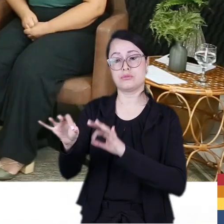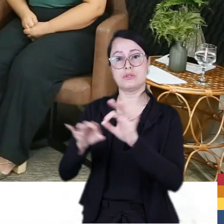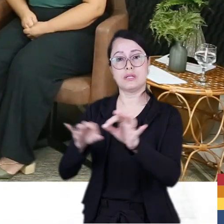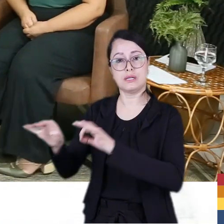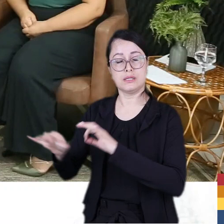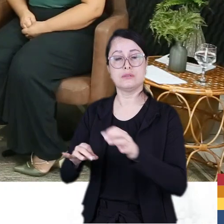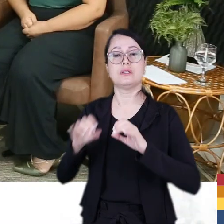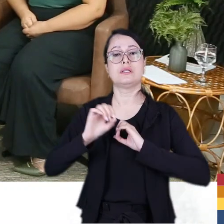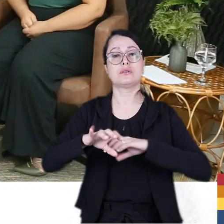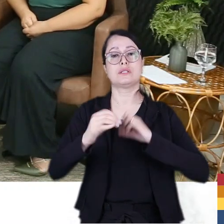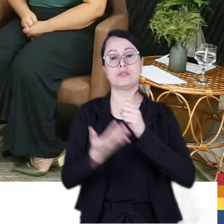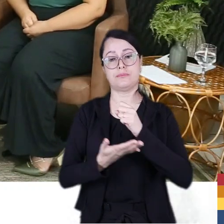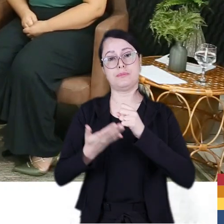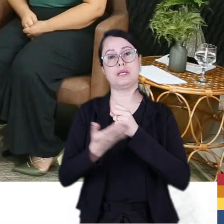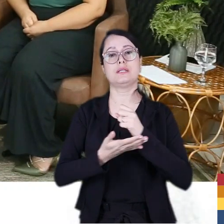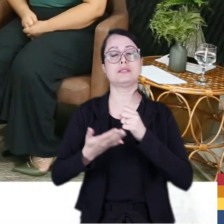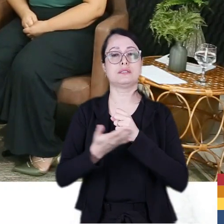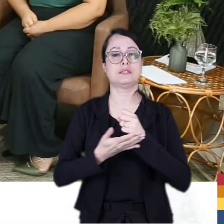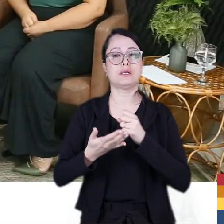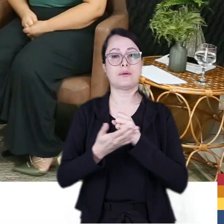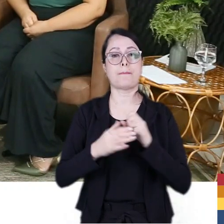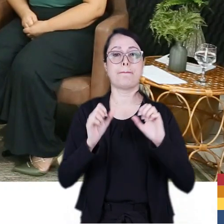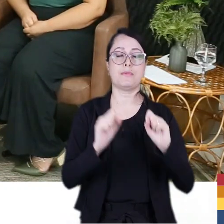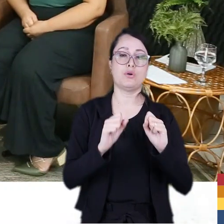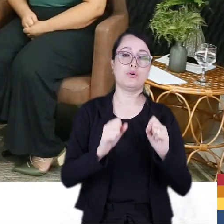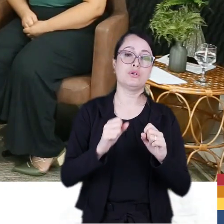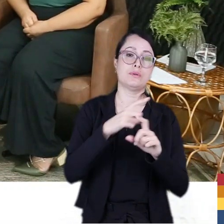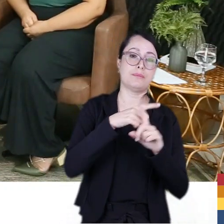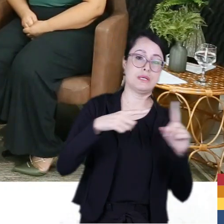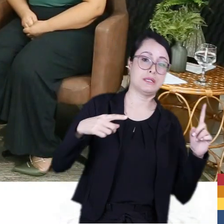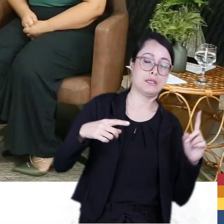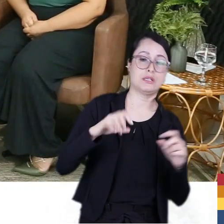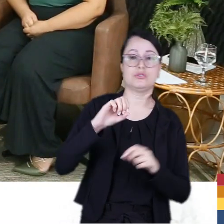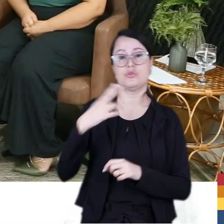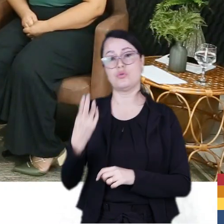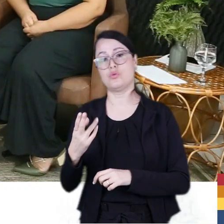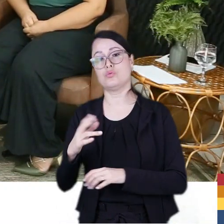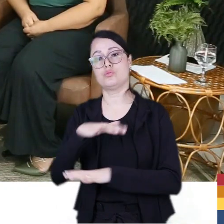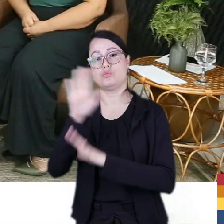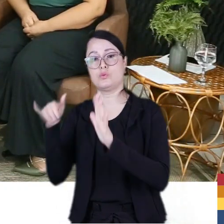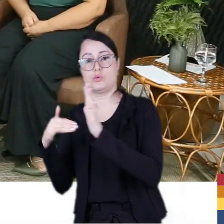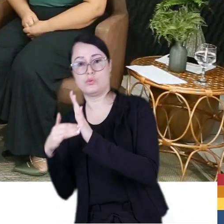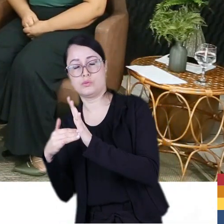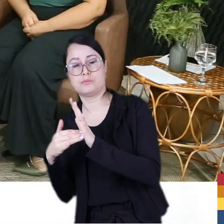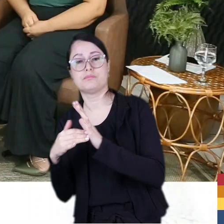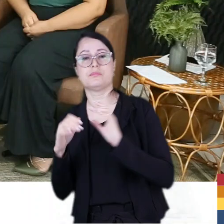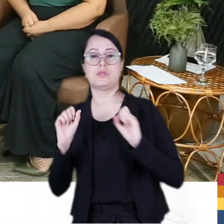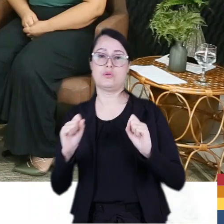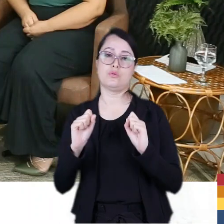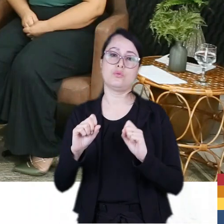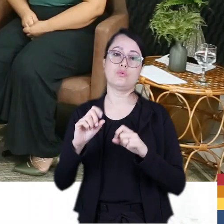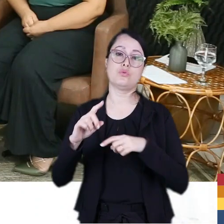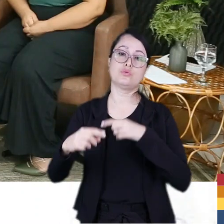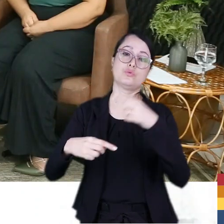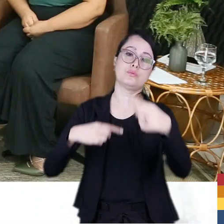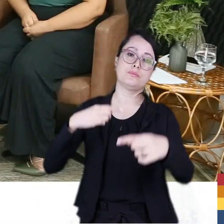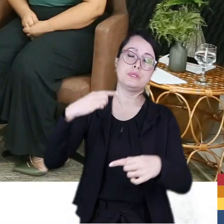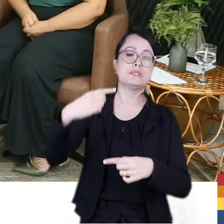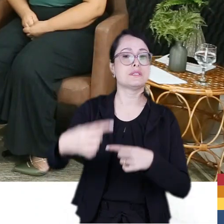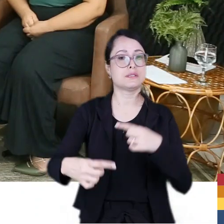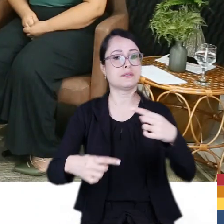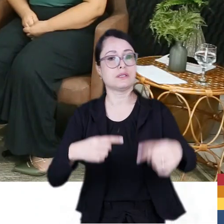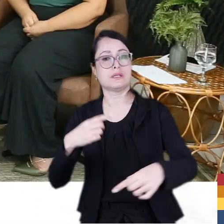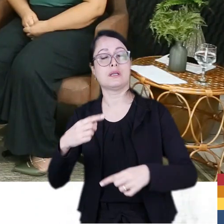os cursos técnicos de nível médio também são reconhecidos pelo MEC e eles são articulados a formação geral